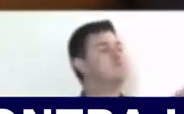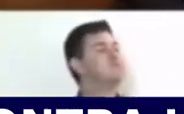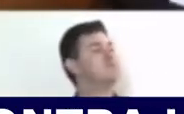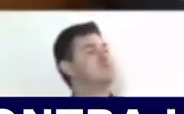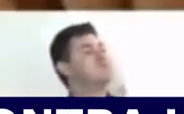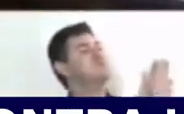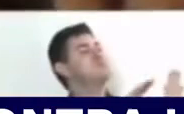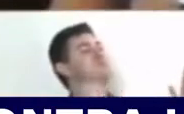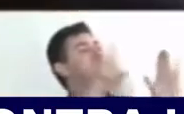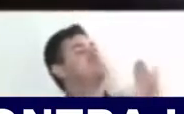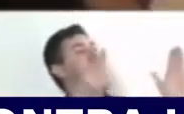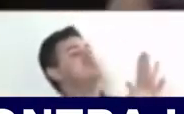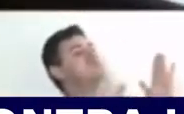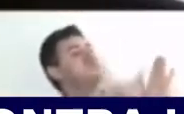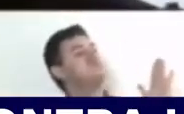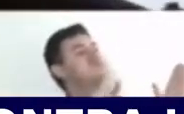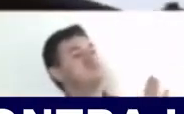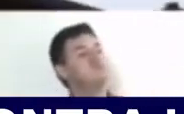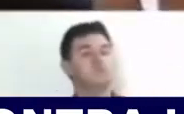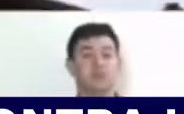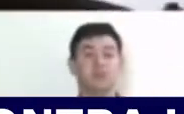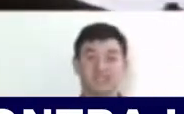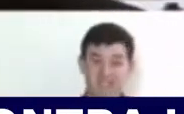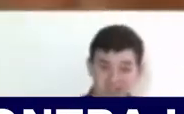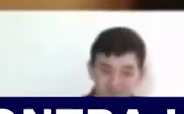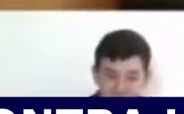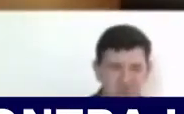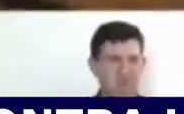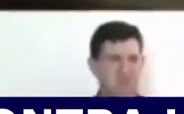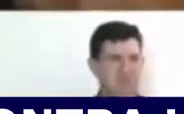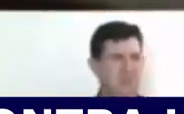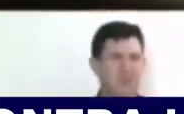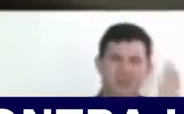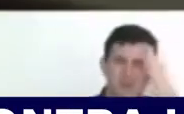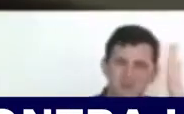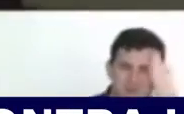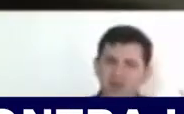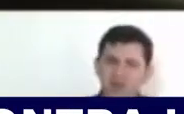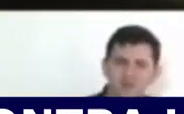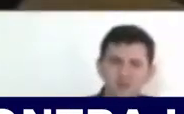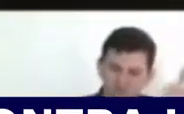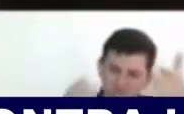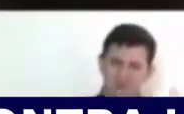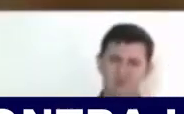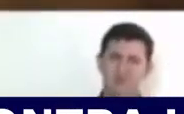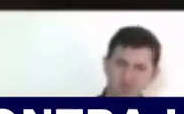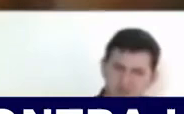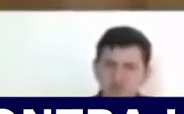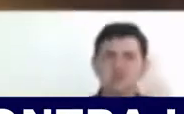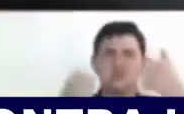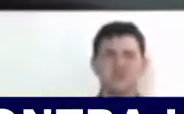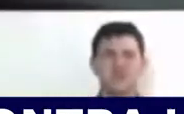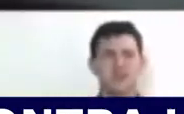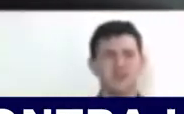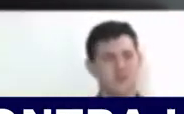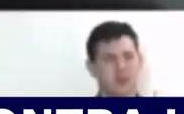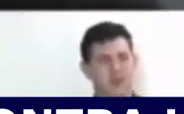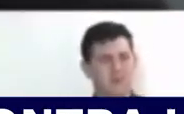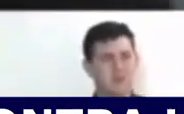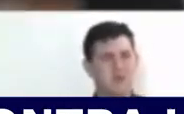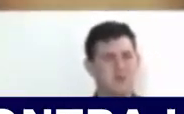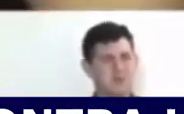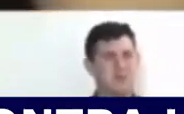disser, eu gostaria, eu quero ouvir isso, eu quero ouvir, justifiquem isto, que isto faz parte de um devido processo